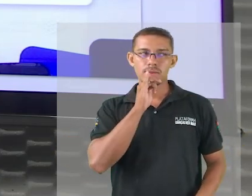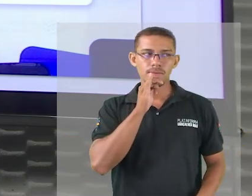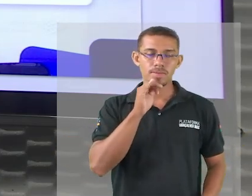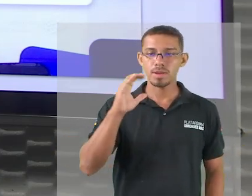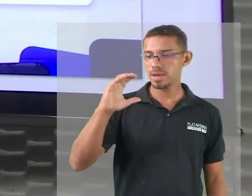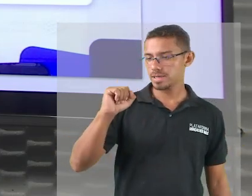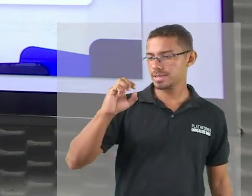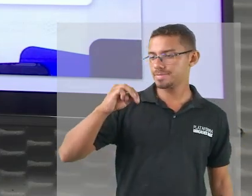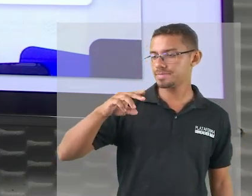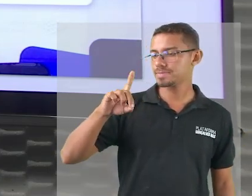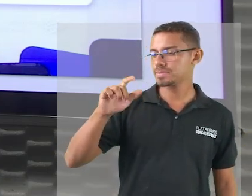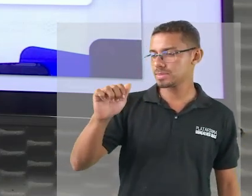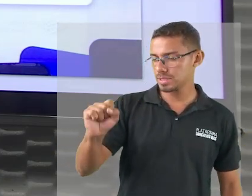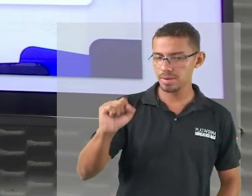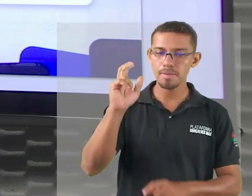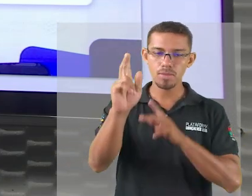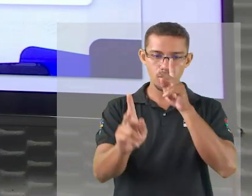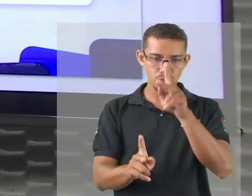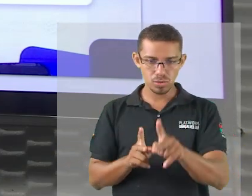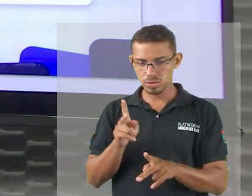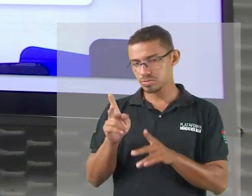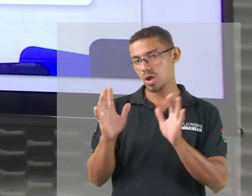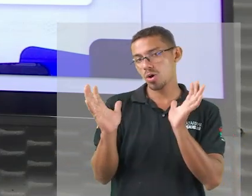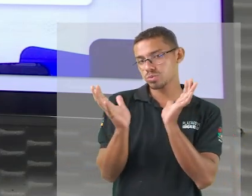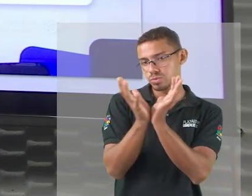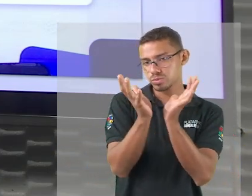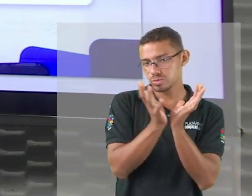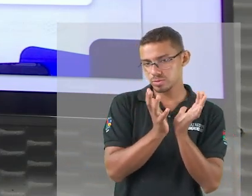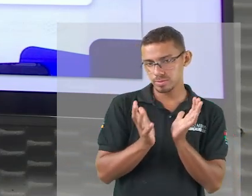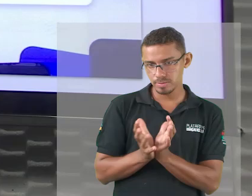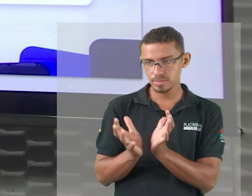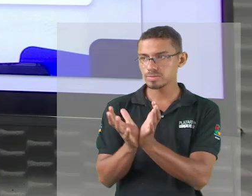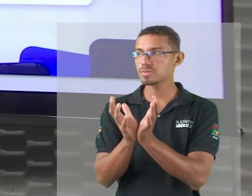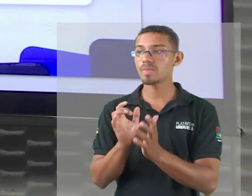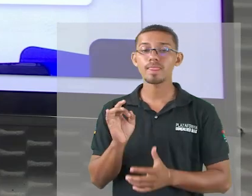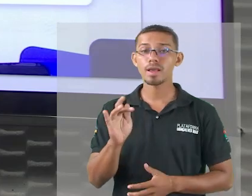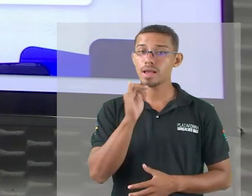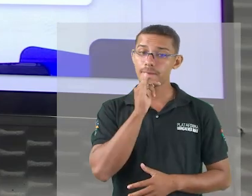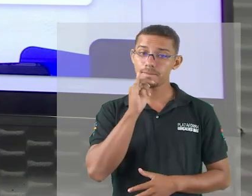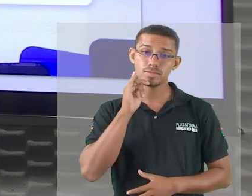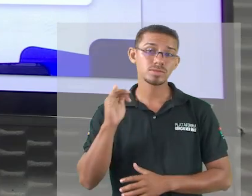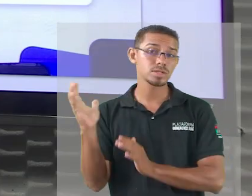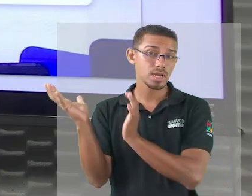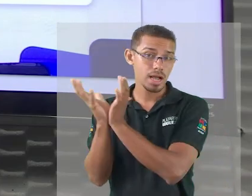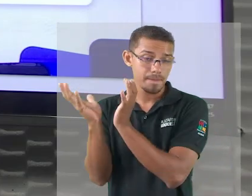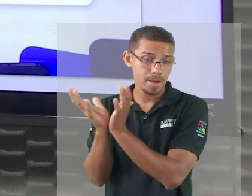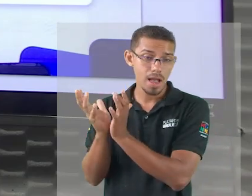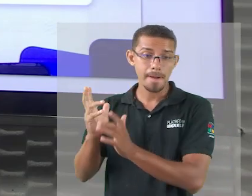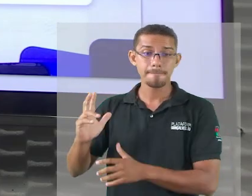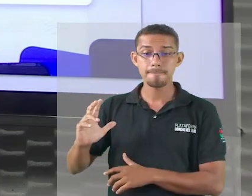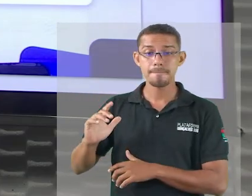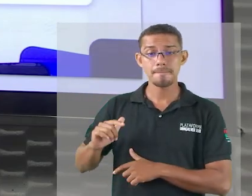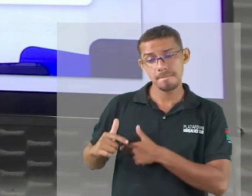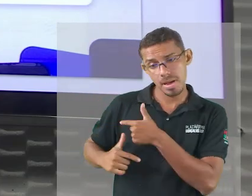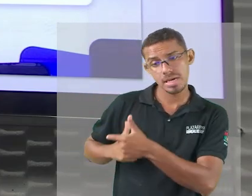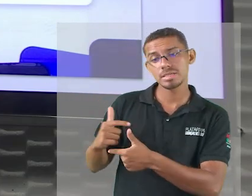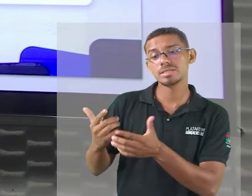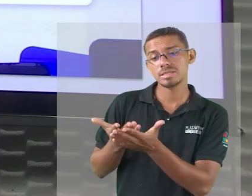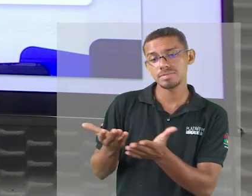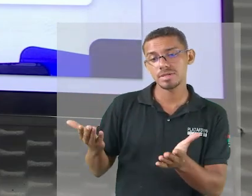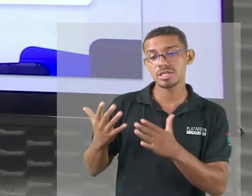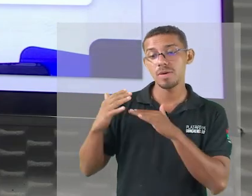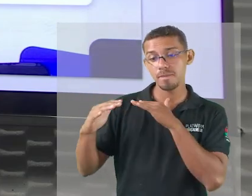camadas populares com algumas elites e, ora, você tem somente as camadas populares participando